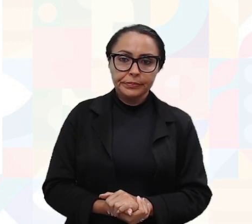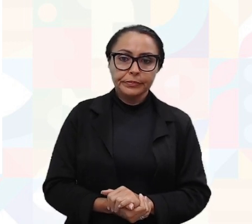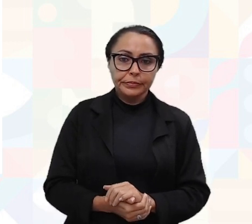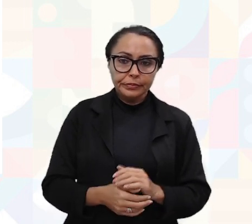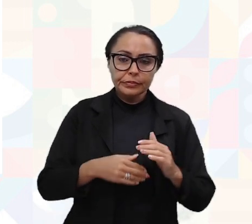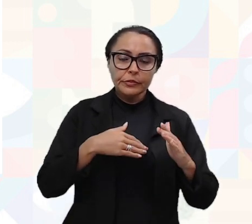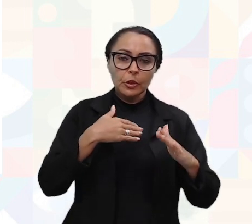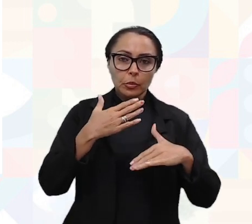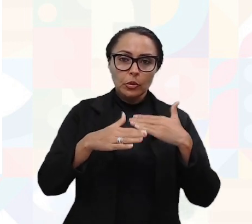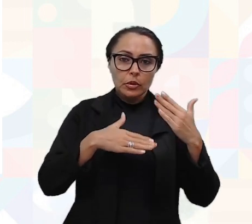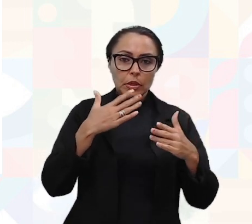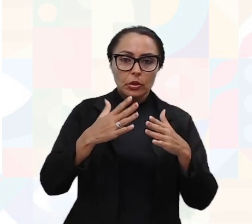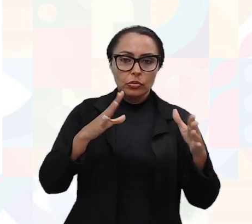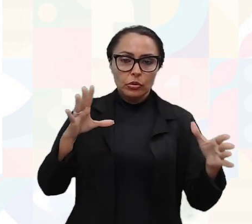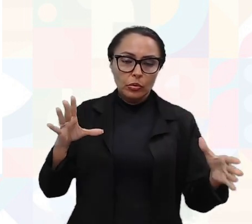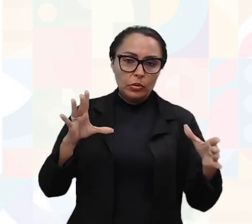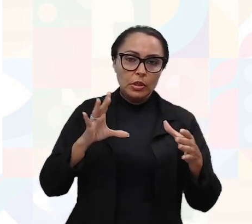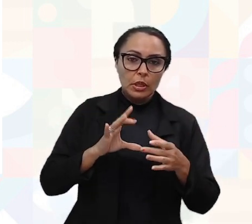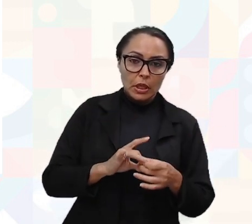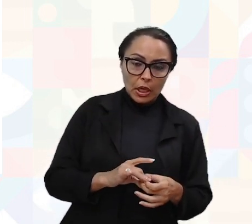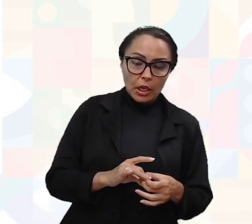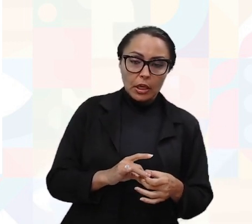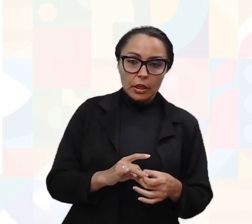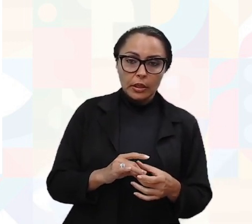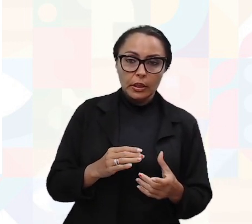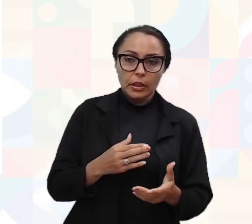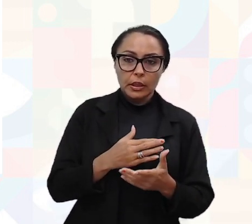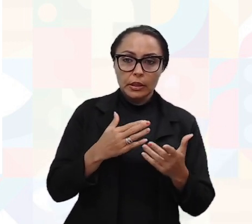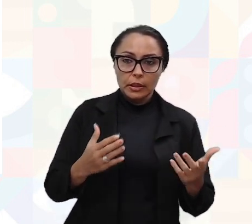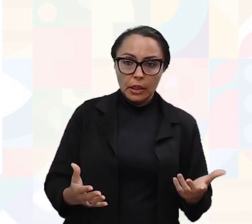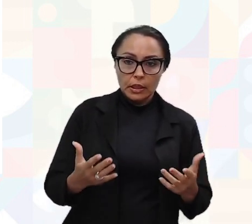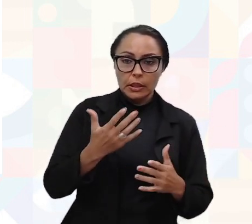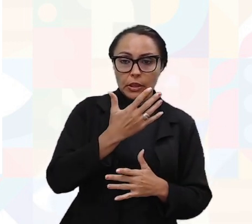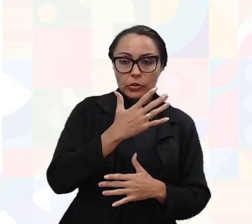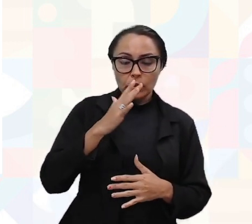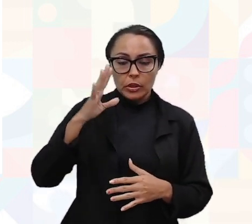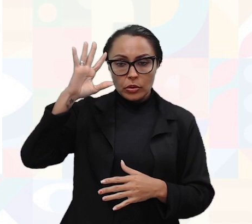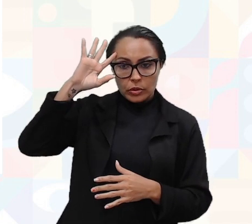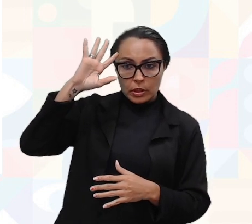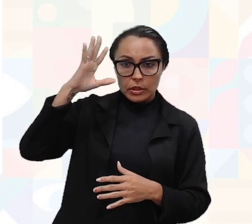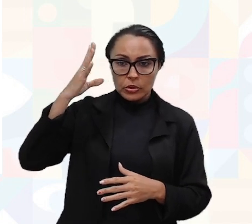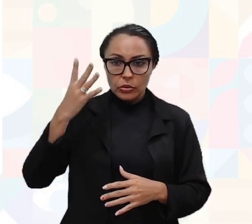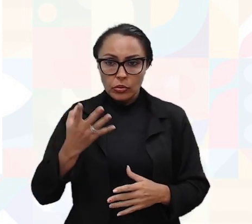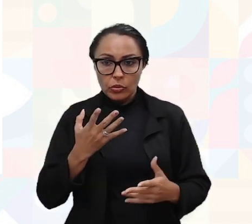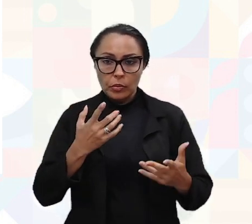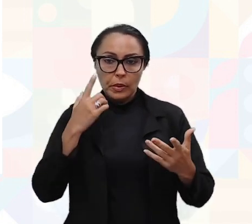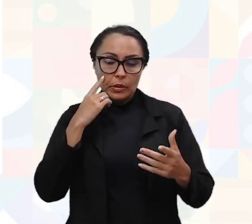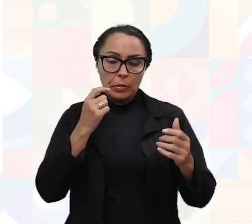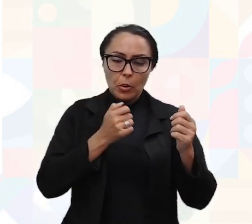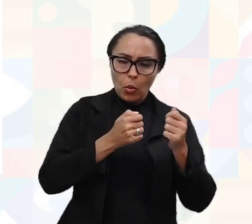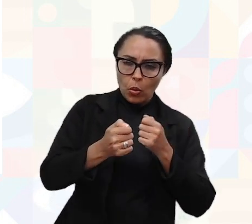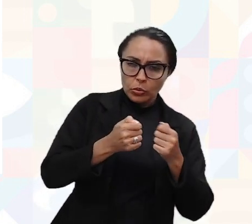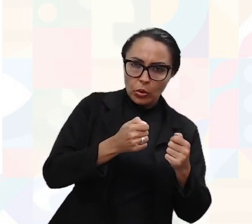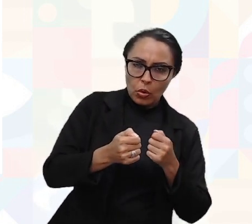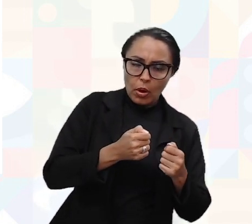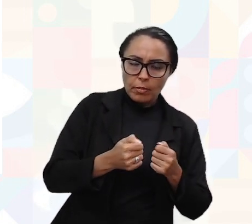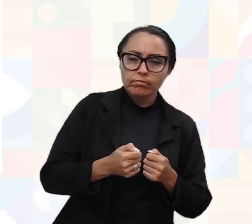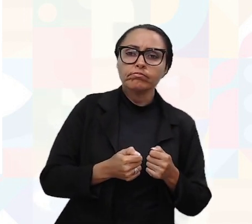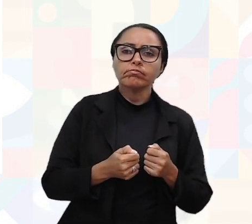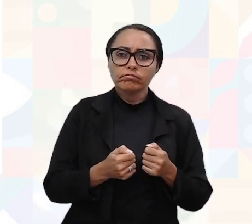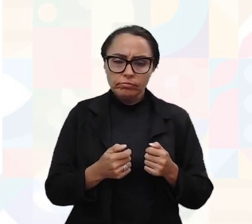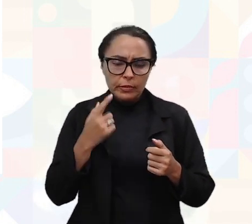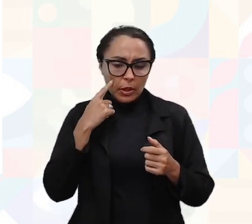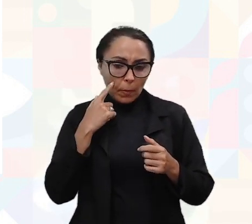processos de conciliar a demanda com o suprimento, a natureza das decisões tomadas para planejar e controlar uma operação